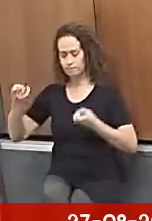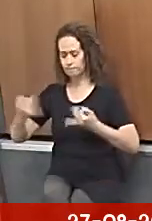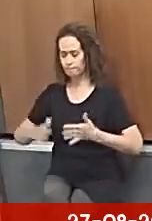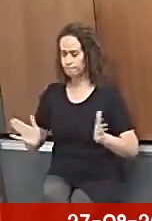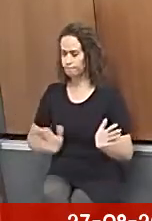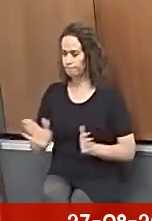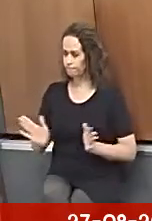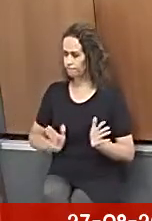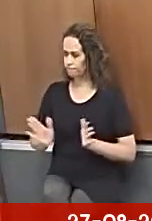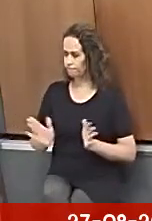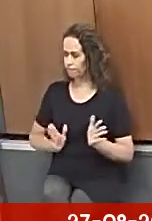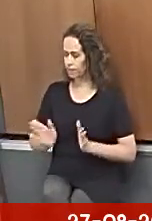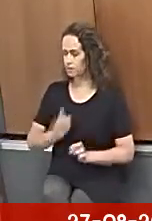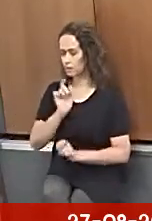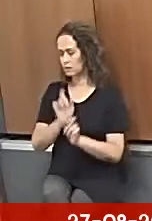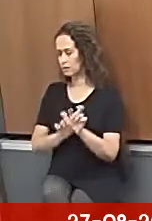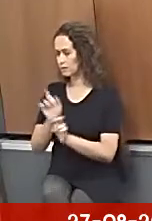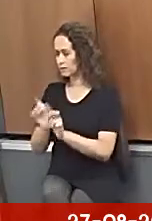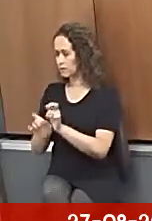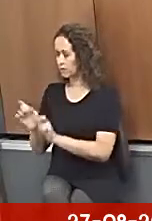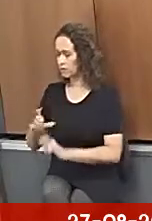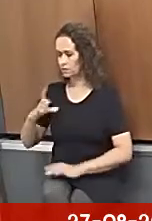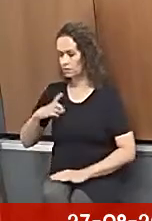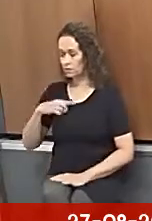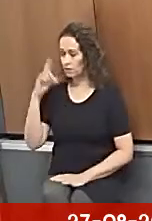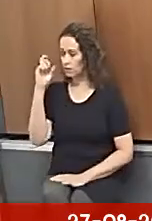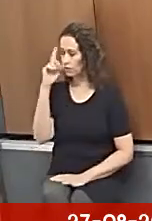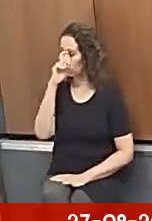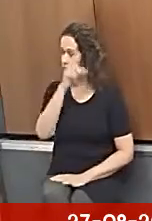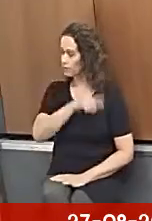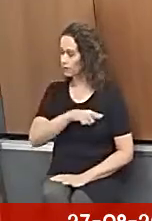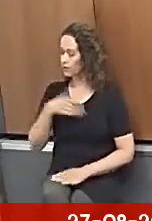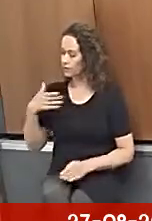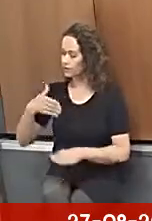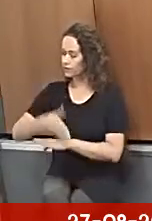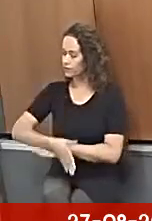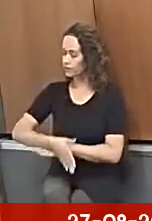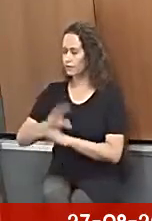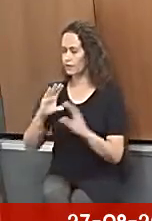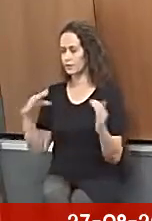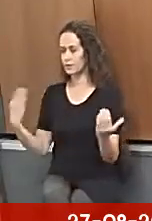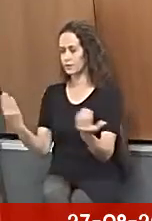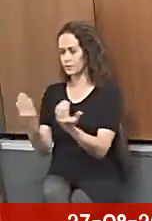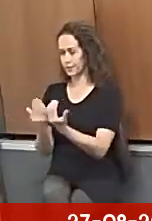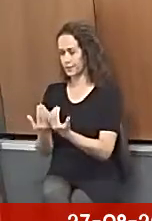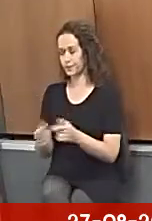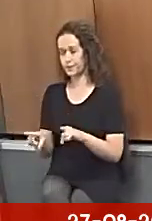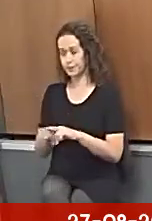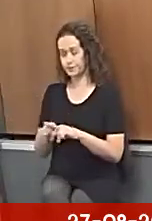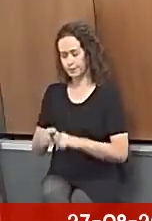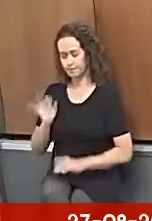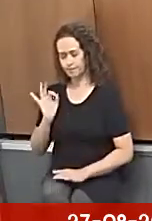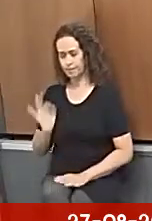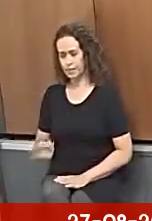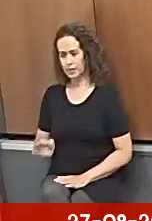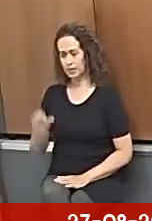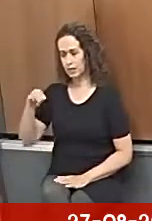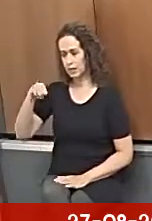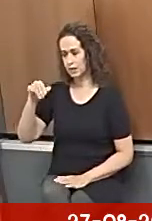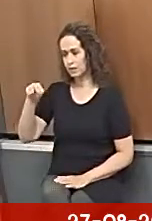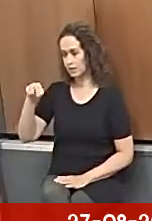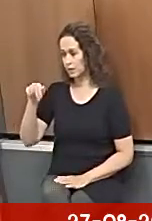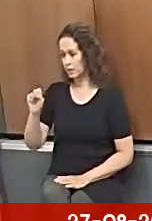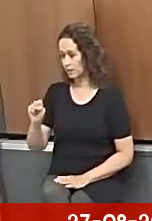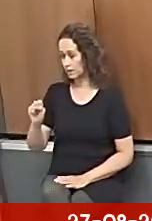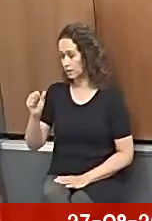pessoas que têm uma dificuldade de acessar o estádio tenho certeza que a minas arenas têm que